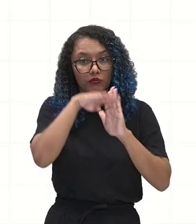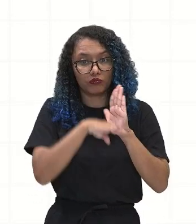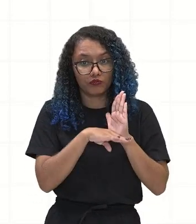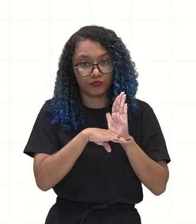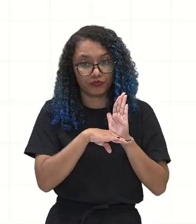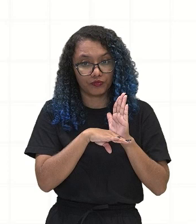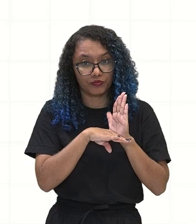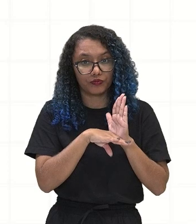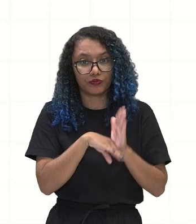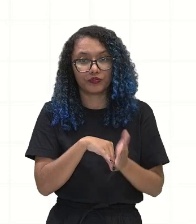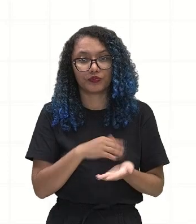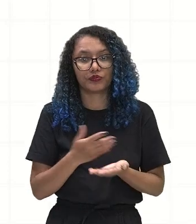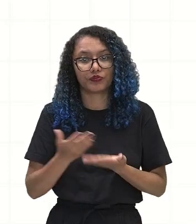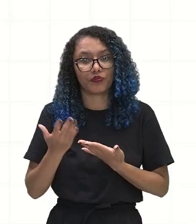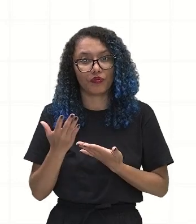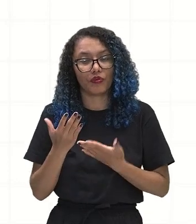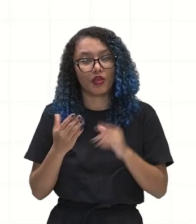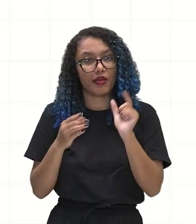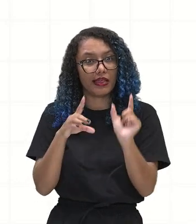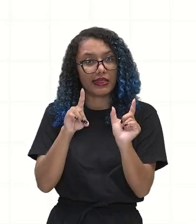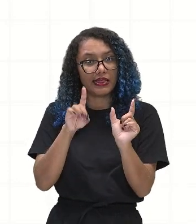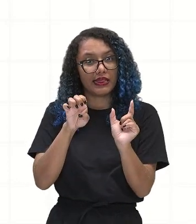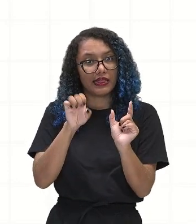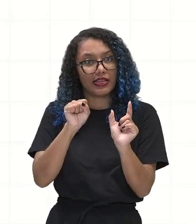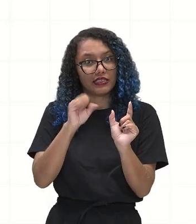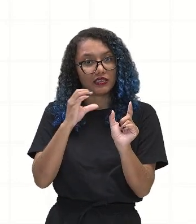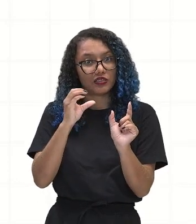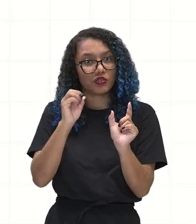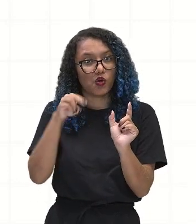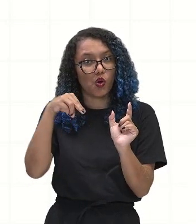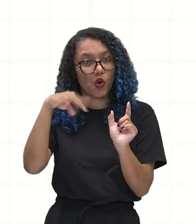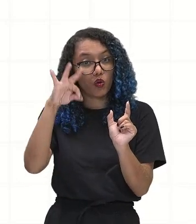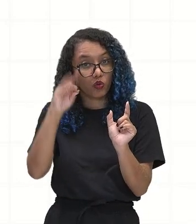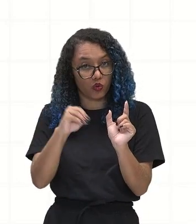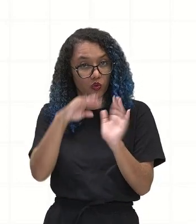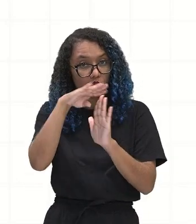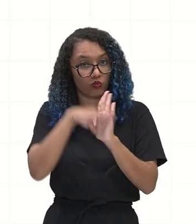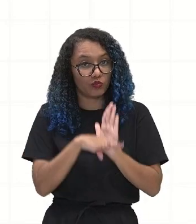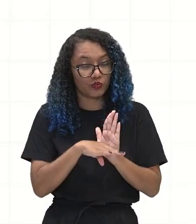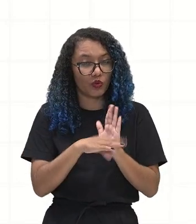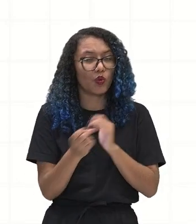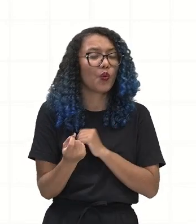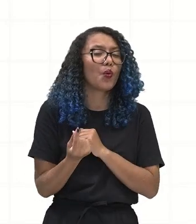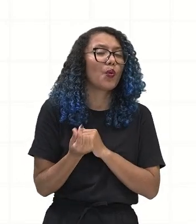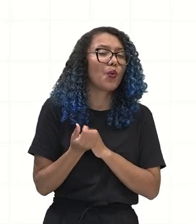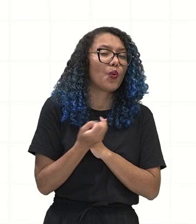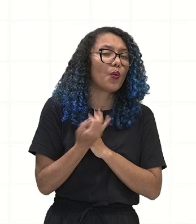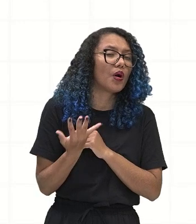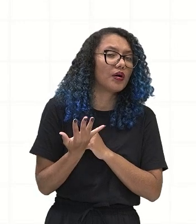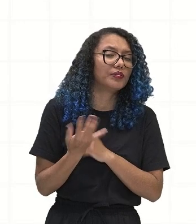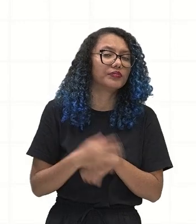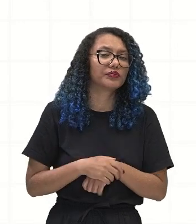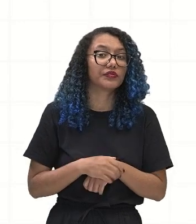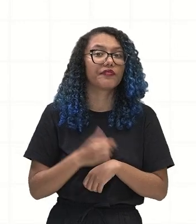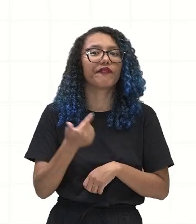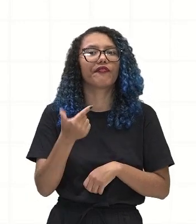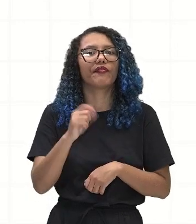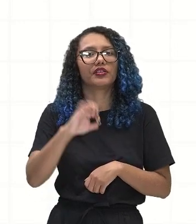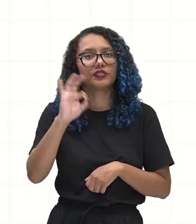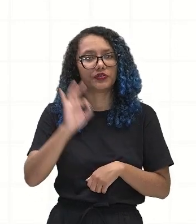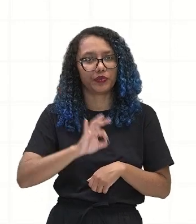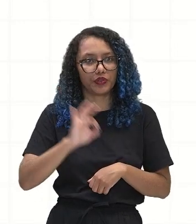Está aqui a palavrinha-chave, ó, desconto. E aí, desconto de quanto? De